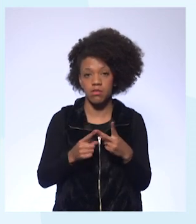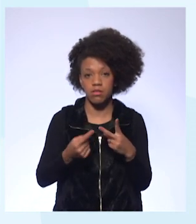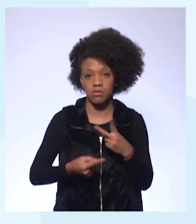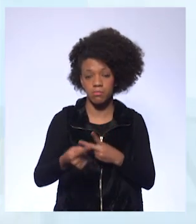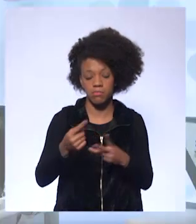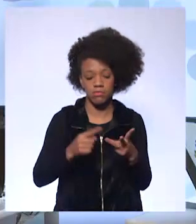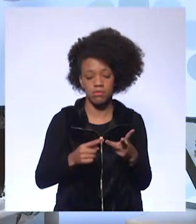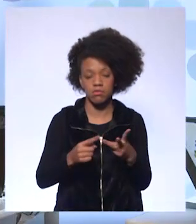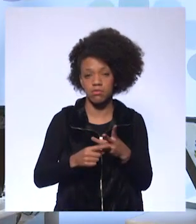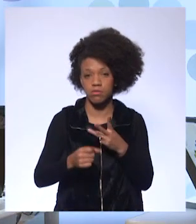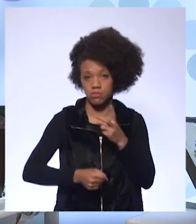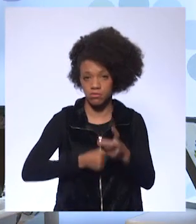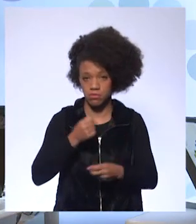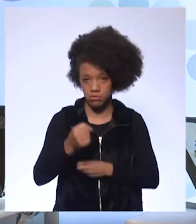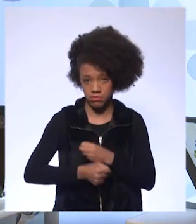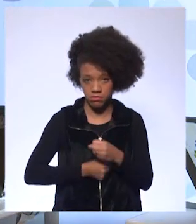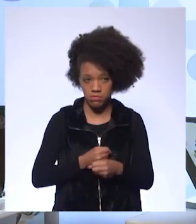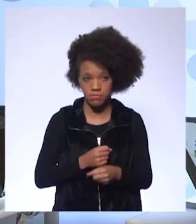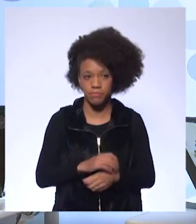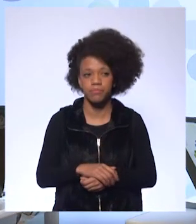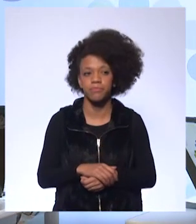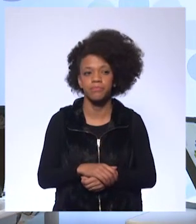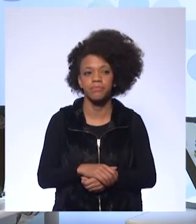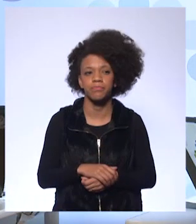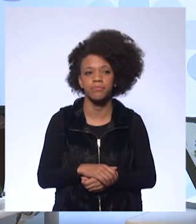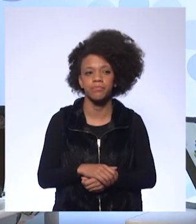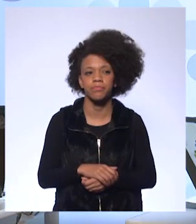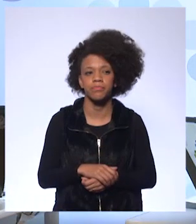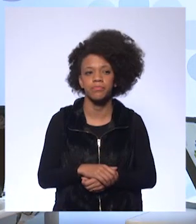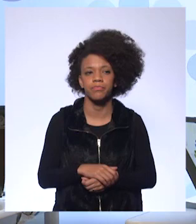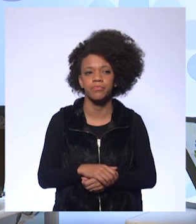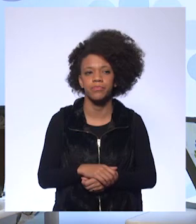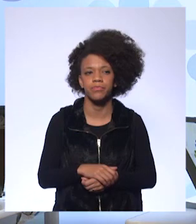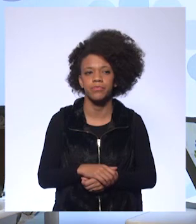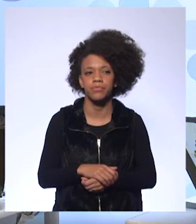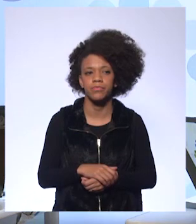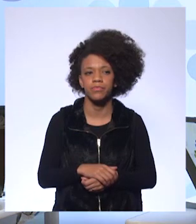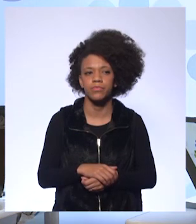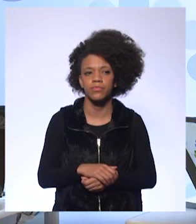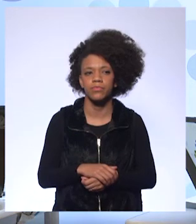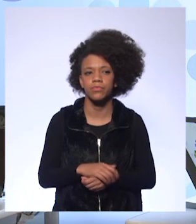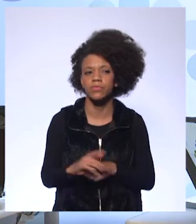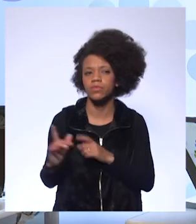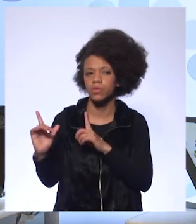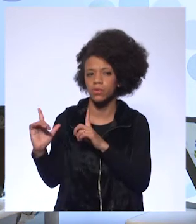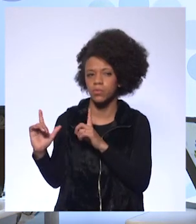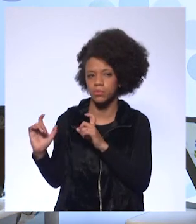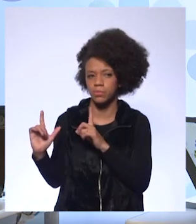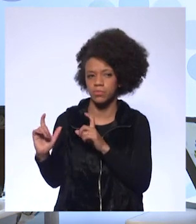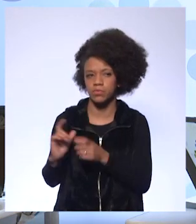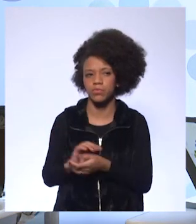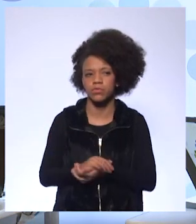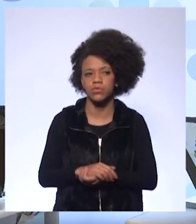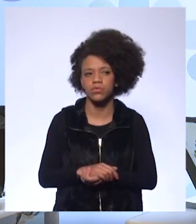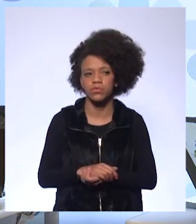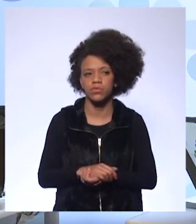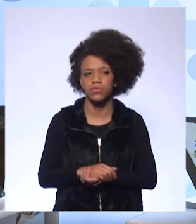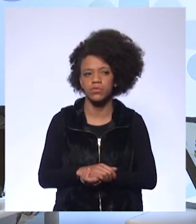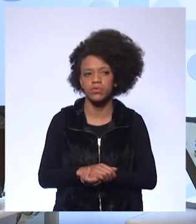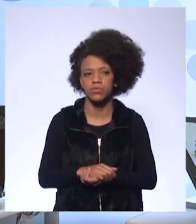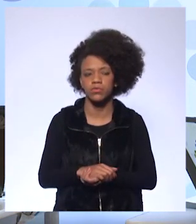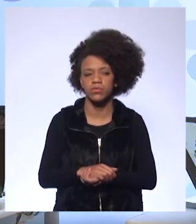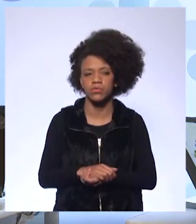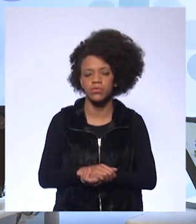gente usa para usar forma deixa eu limpar aqui O slide para vocês poderem tirar um print aí da gramática